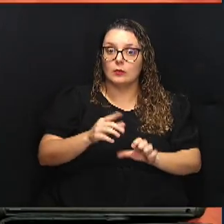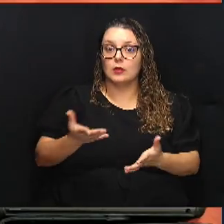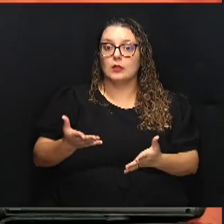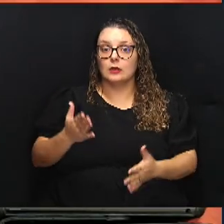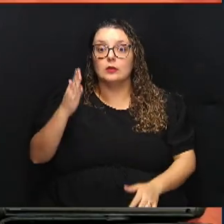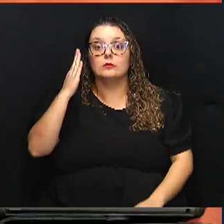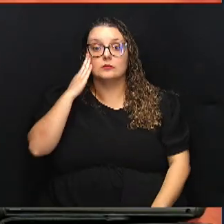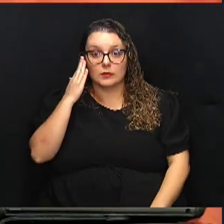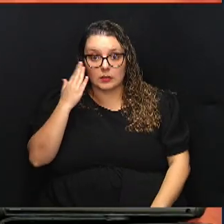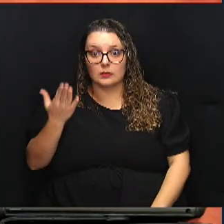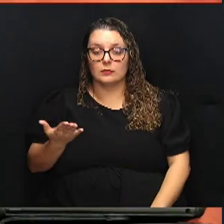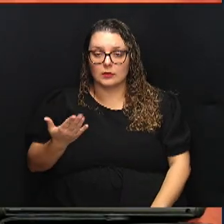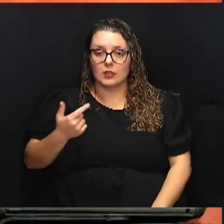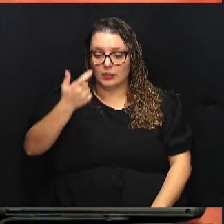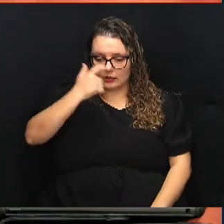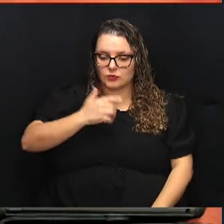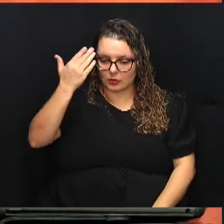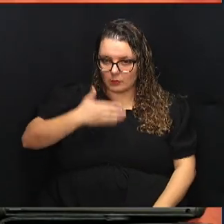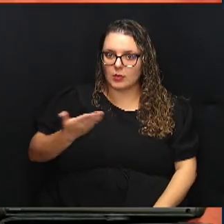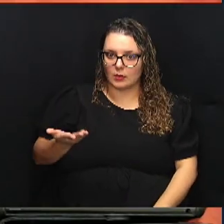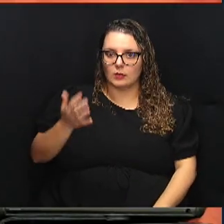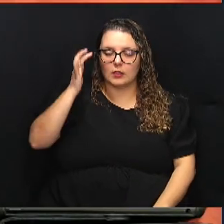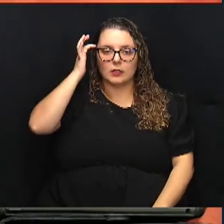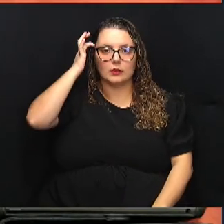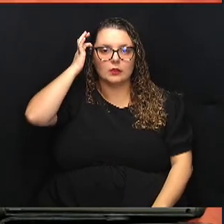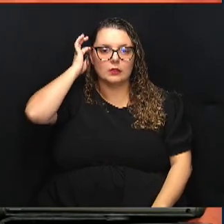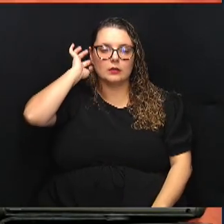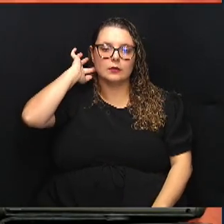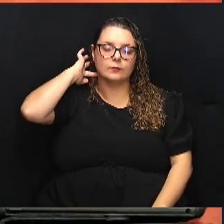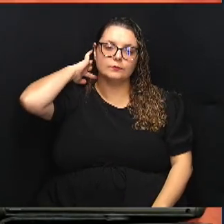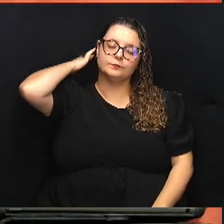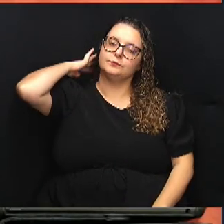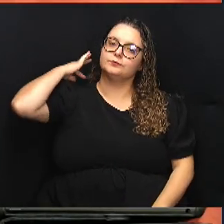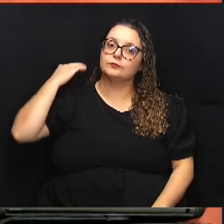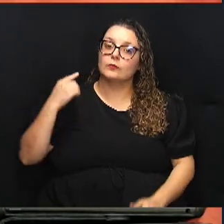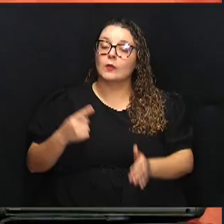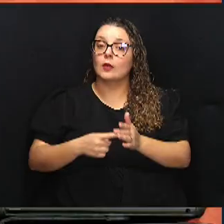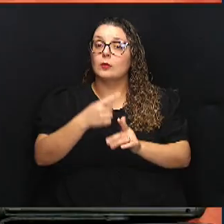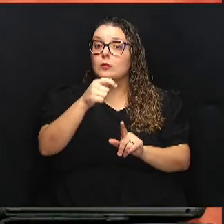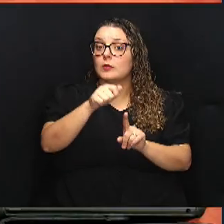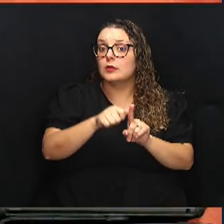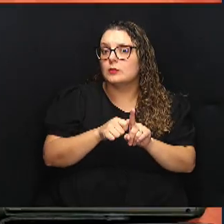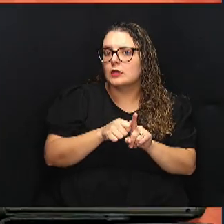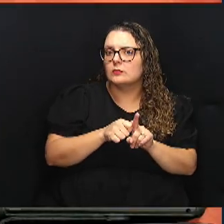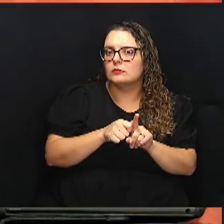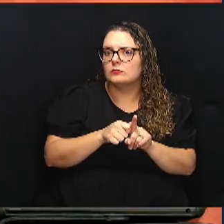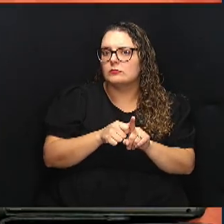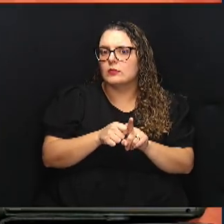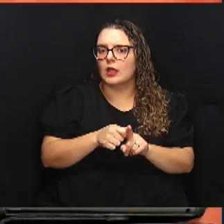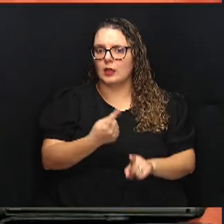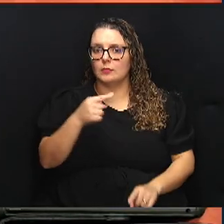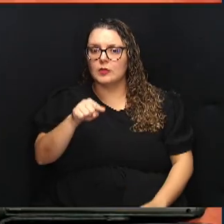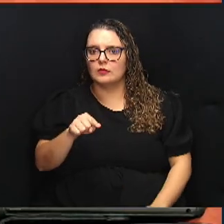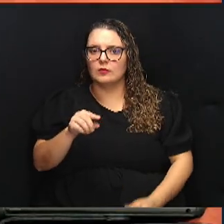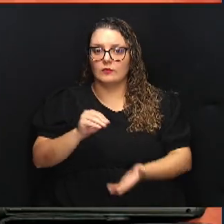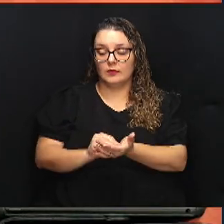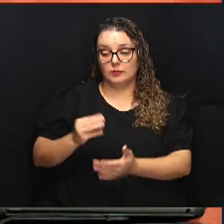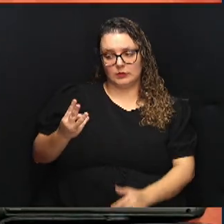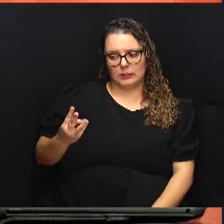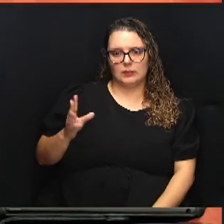funciona. Eu sou prova viva disso. E primeiro mês, você faturou 1.000, faltou